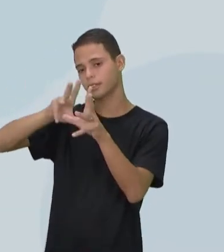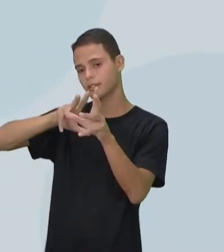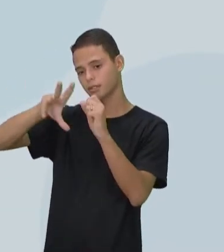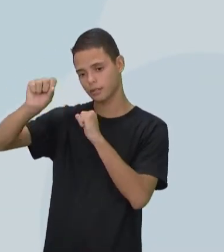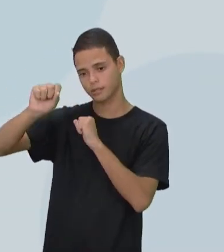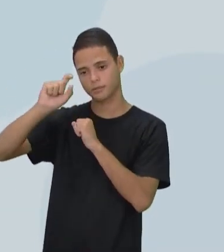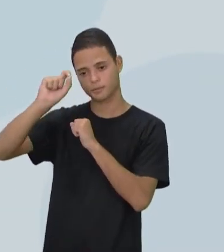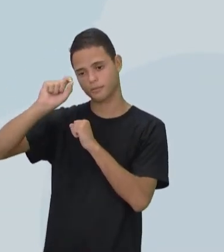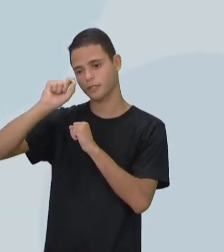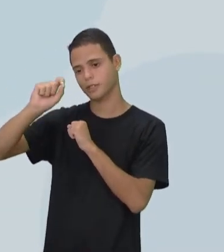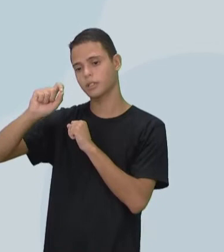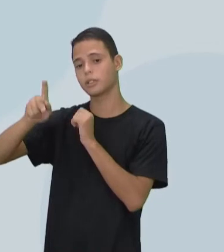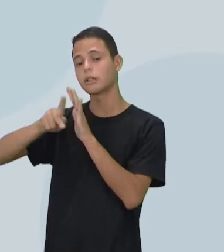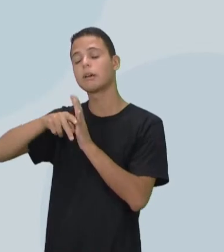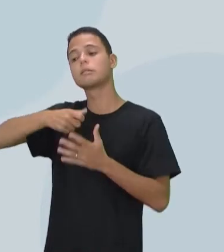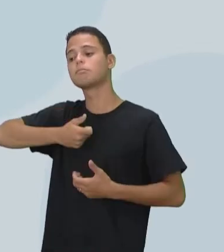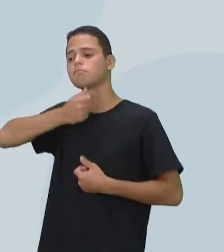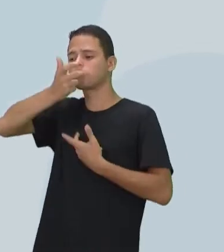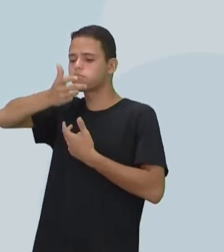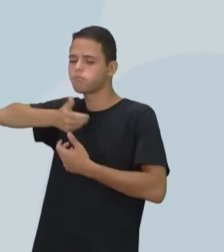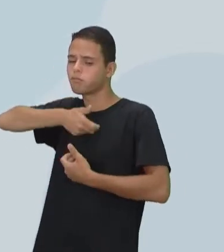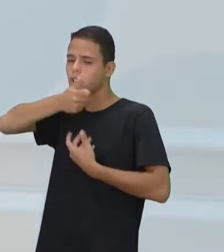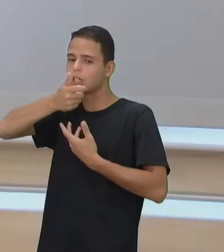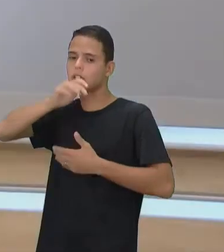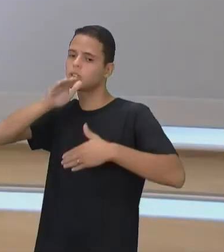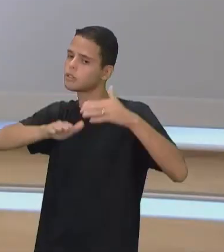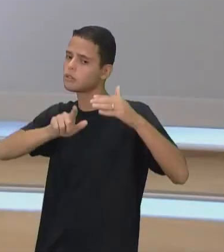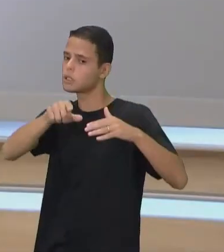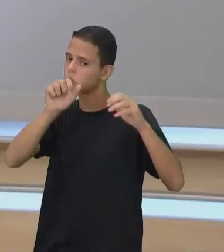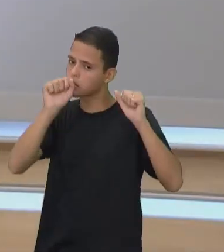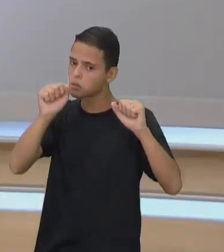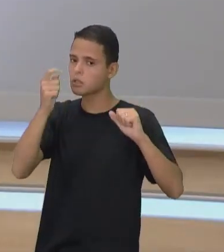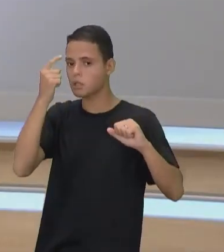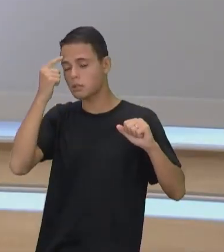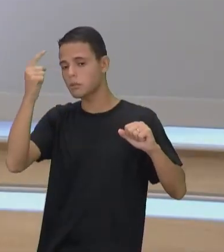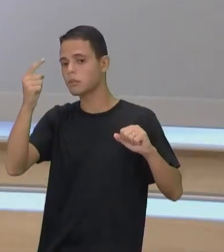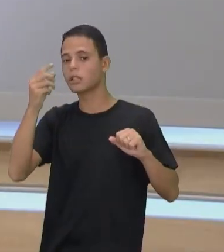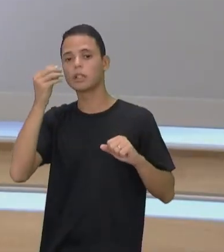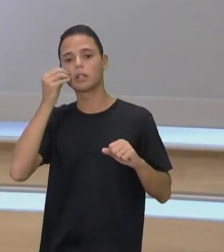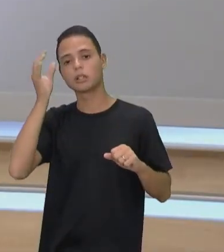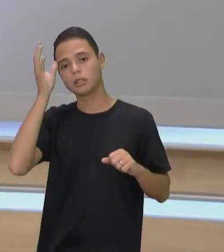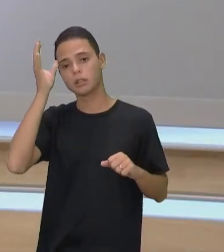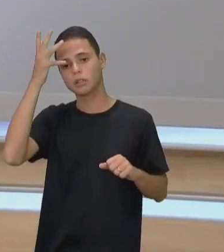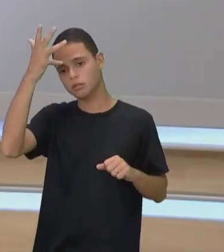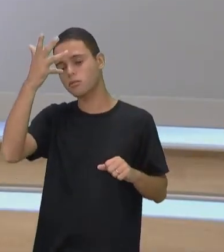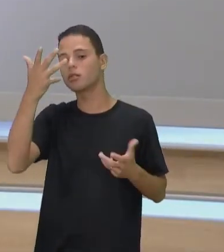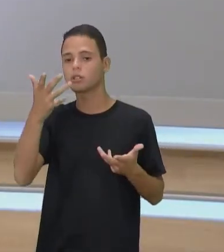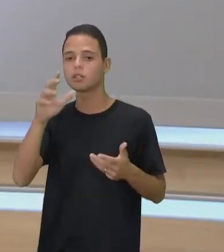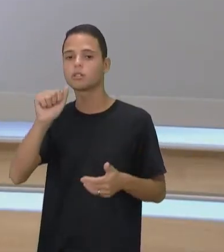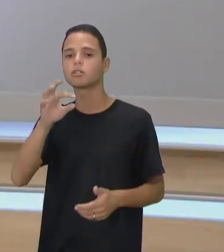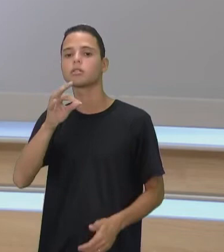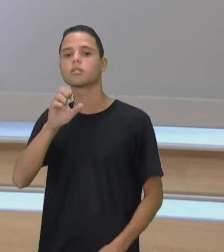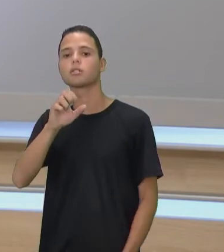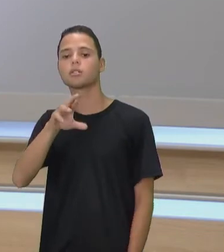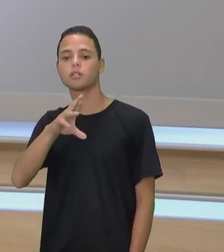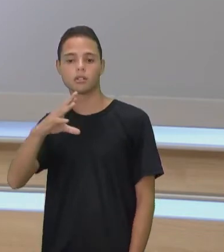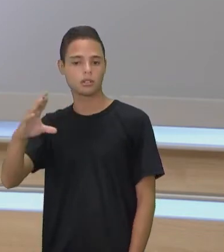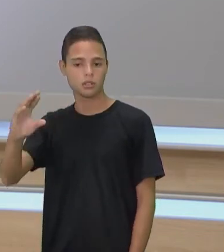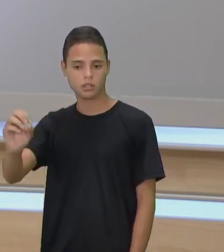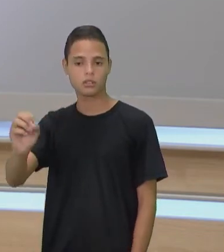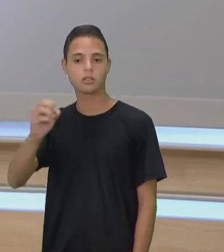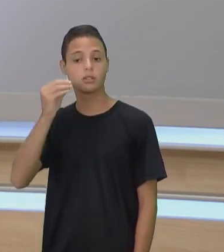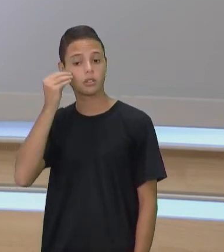você exercitar a sua criatividade, talvez até você possa pensar, né, numa solução melhor do que o aterro sanitário. Sim. Mas se a gente tem uma solução como o